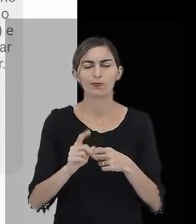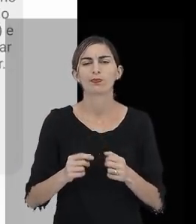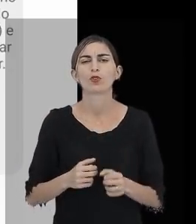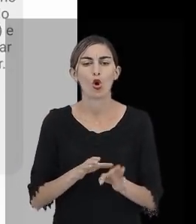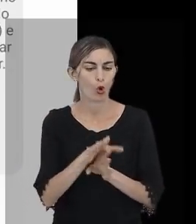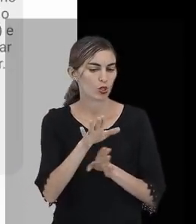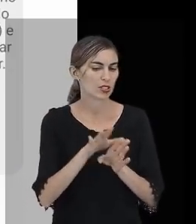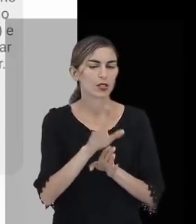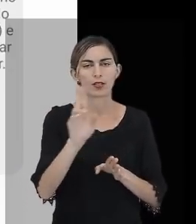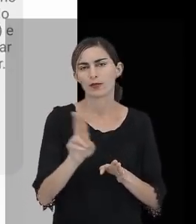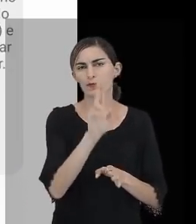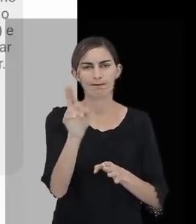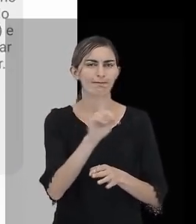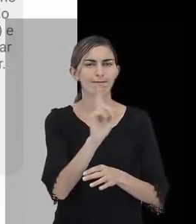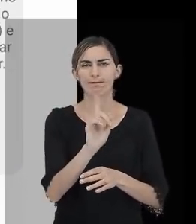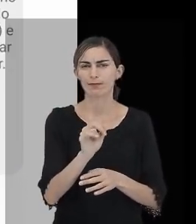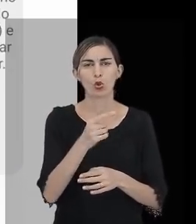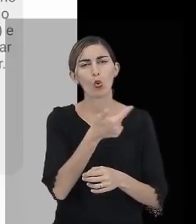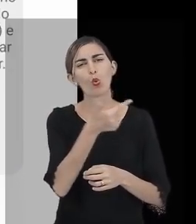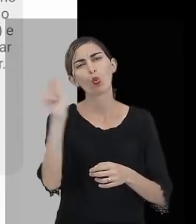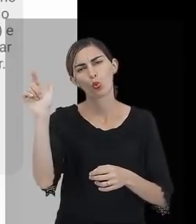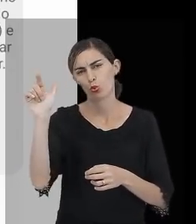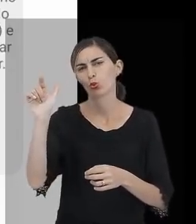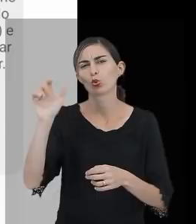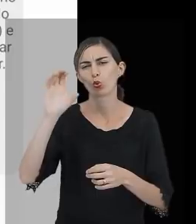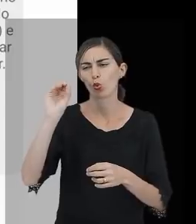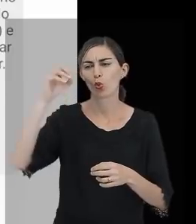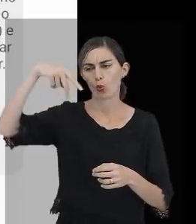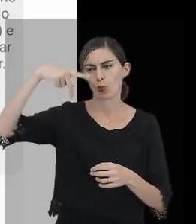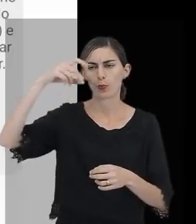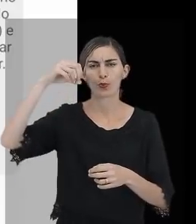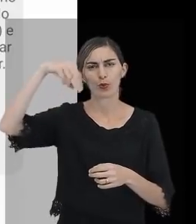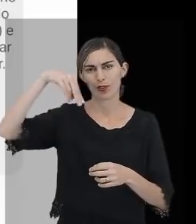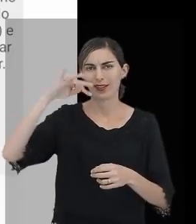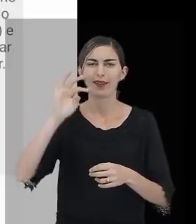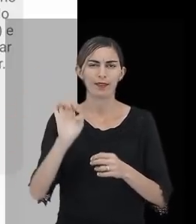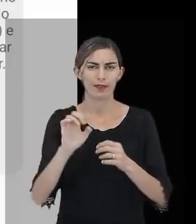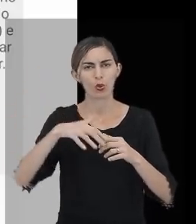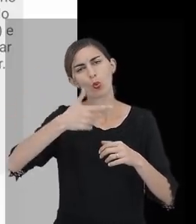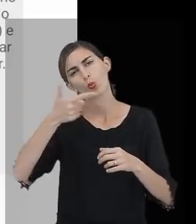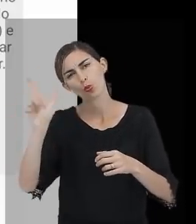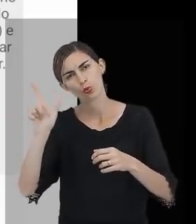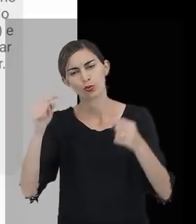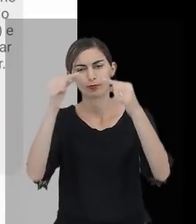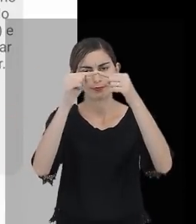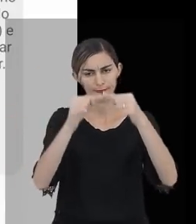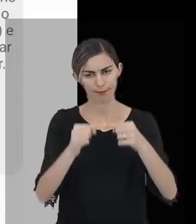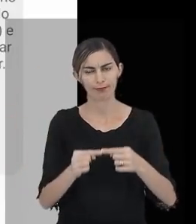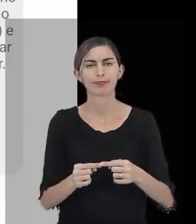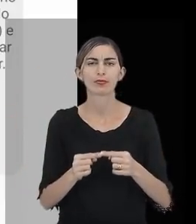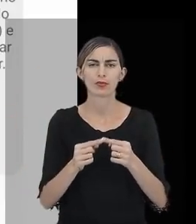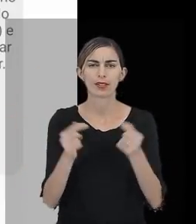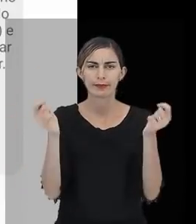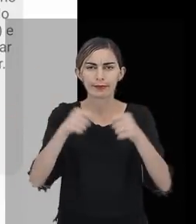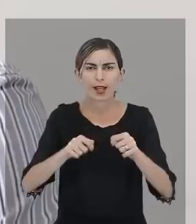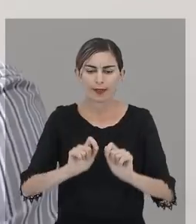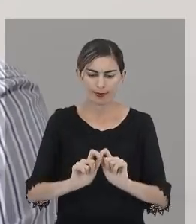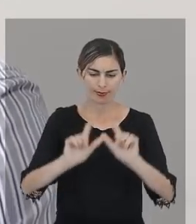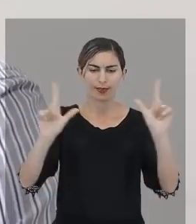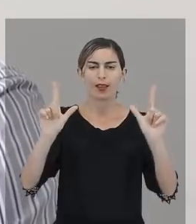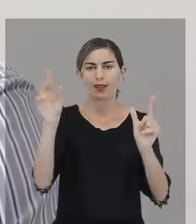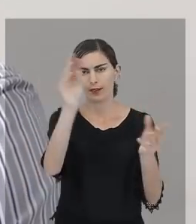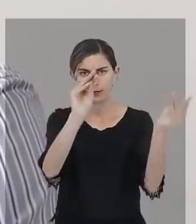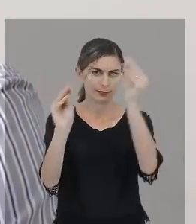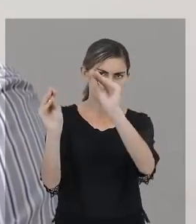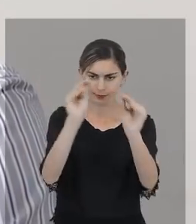na sua aplicação. O ideal é você tentar usar um outro componente, um outro gerenciador de layout, de forma que você coloque os elementos na